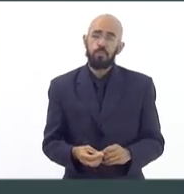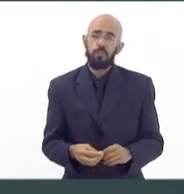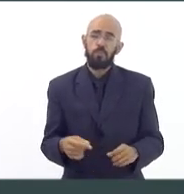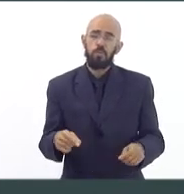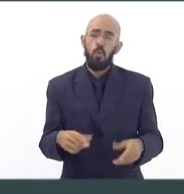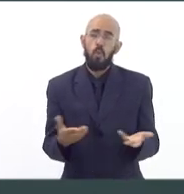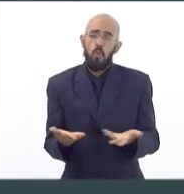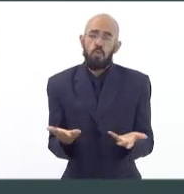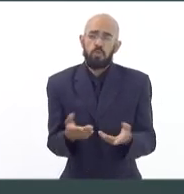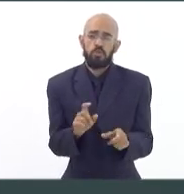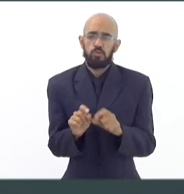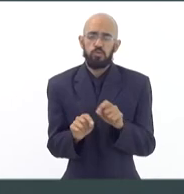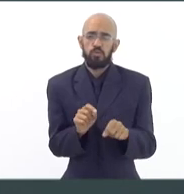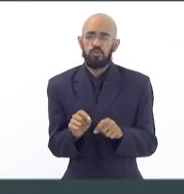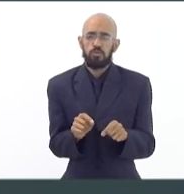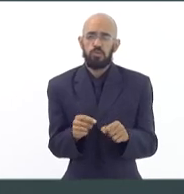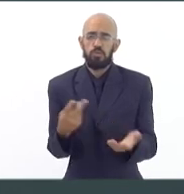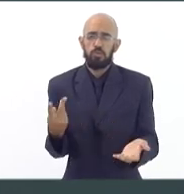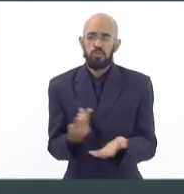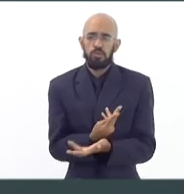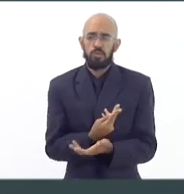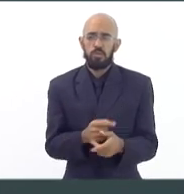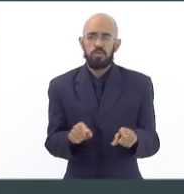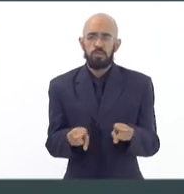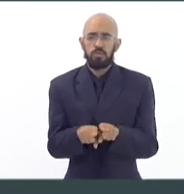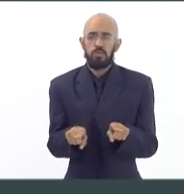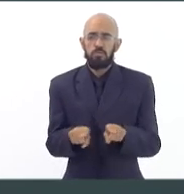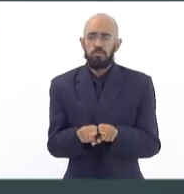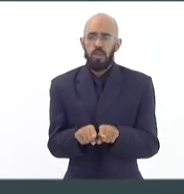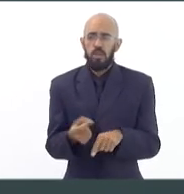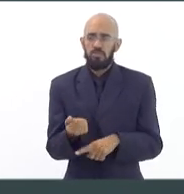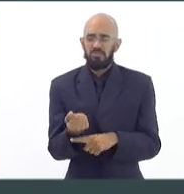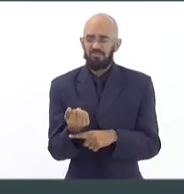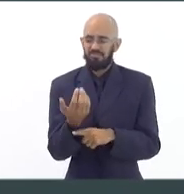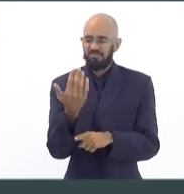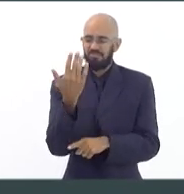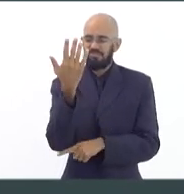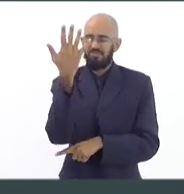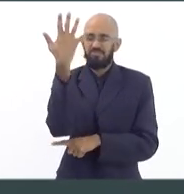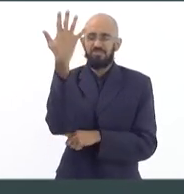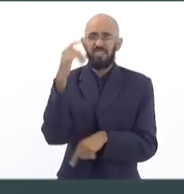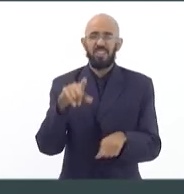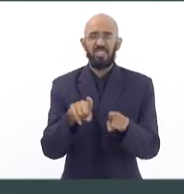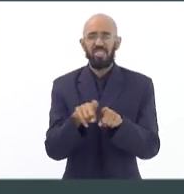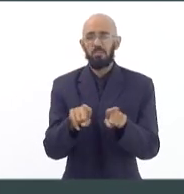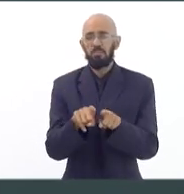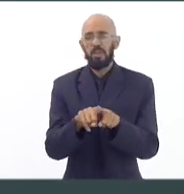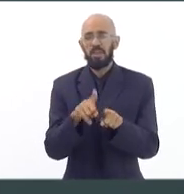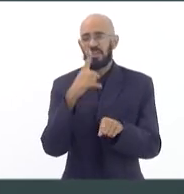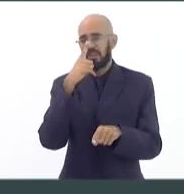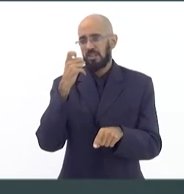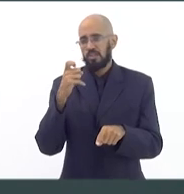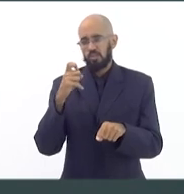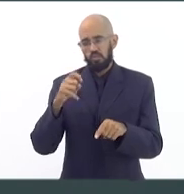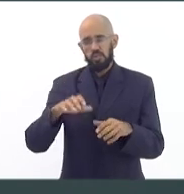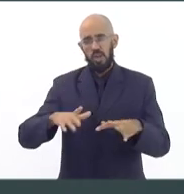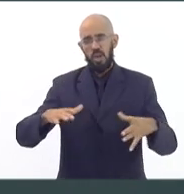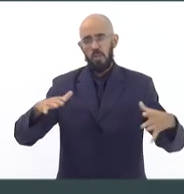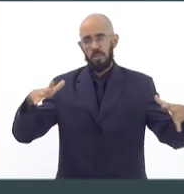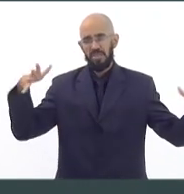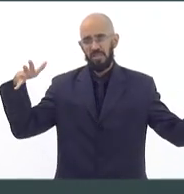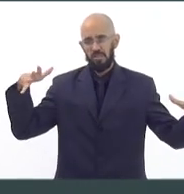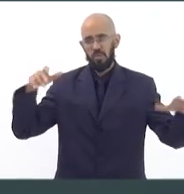situação de hoje né acúmulo de lixo na vegetação na malha Ferroviária EA existência né de acessos